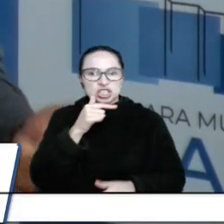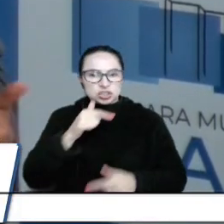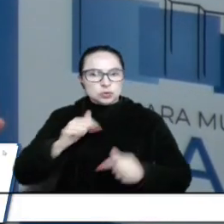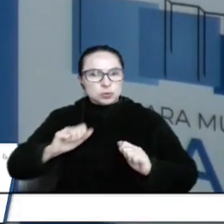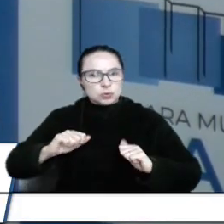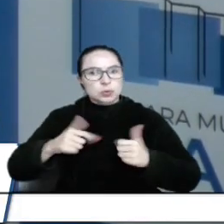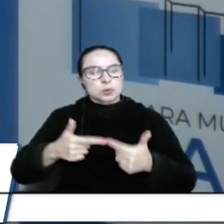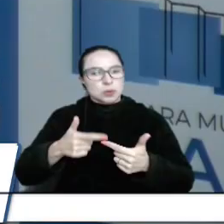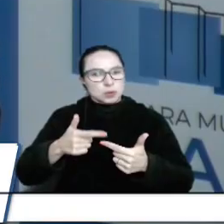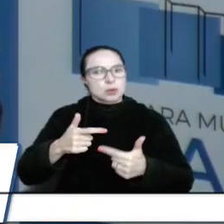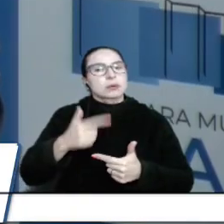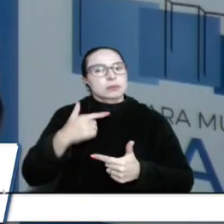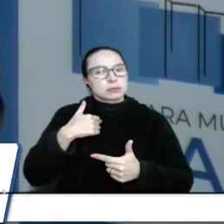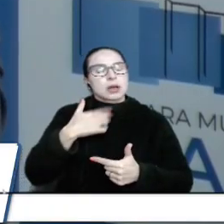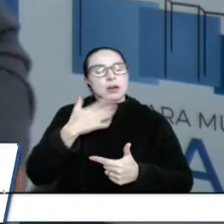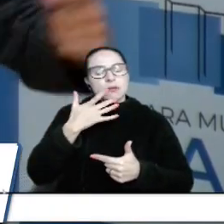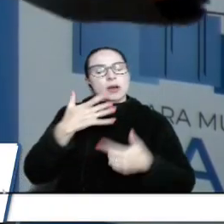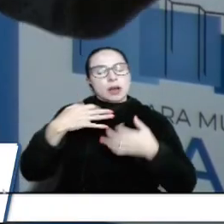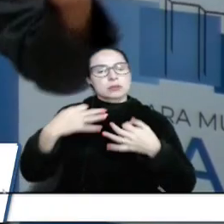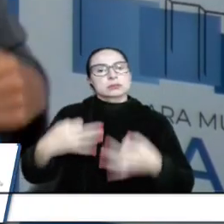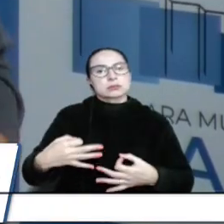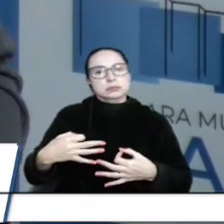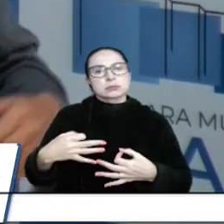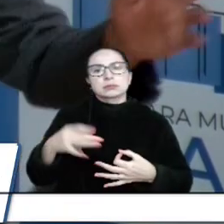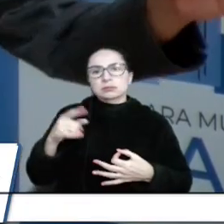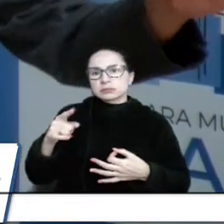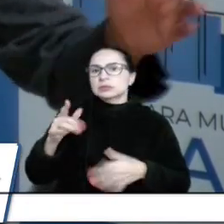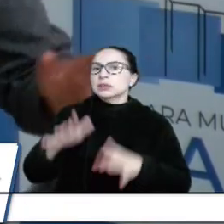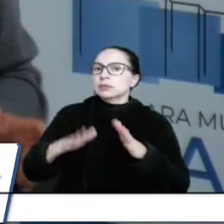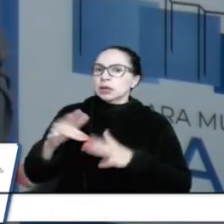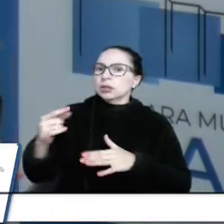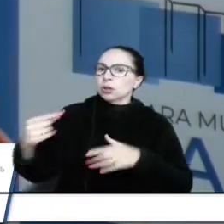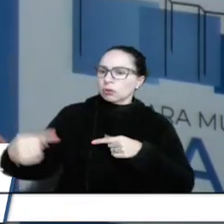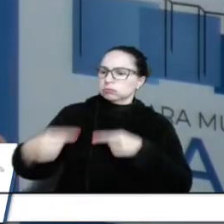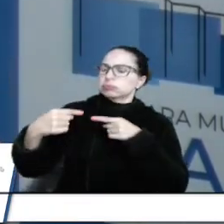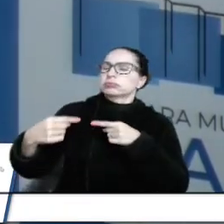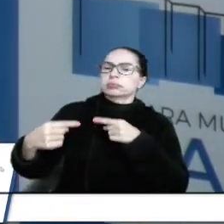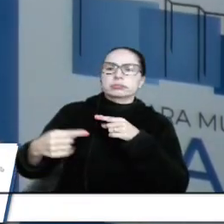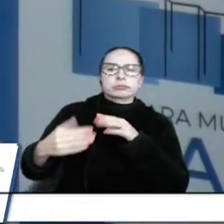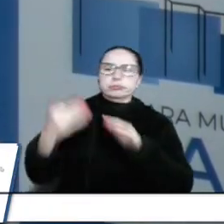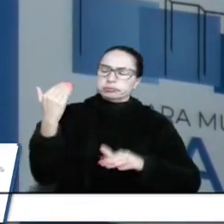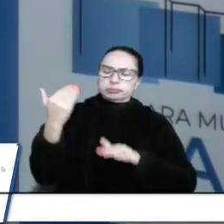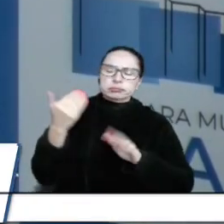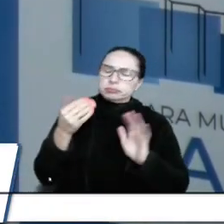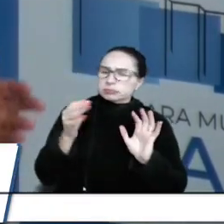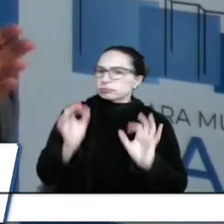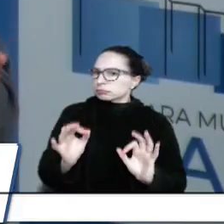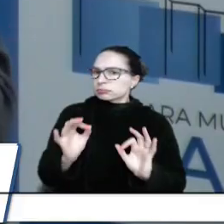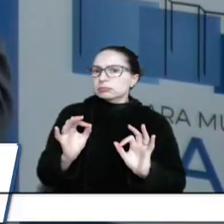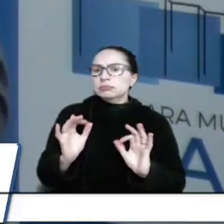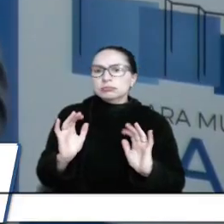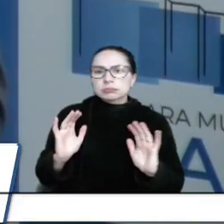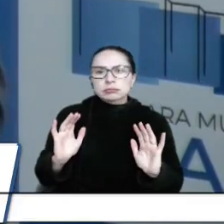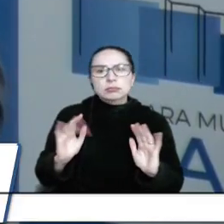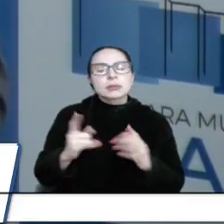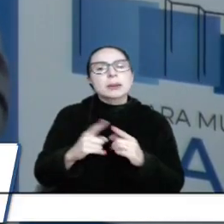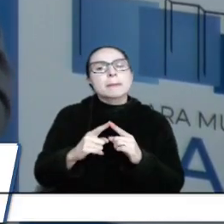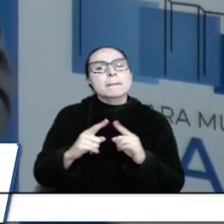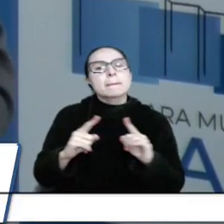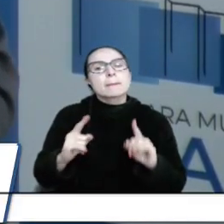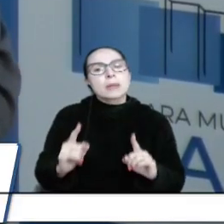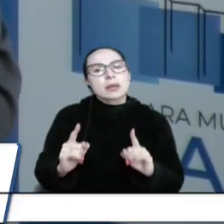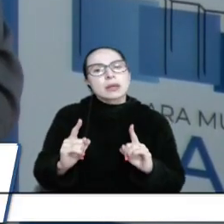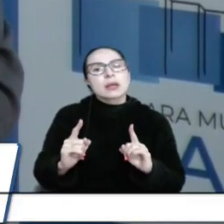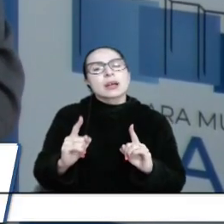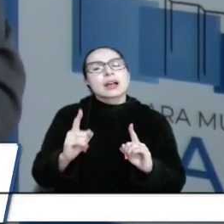isso eu tenho que ser justo com ele, e às vezes eu e ele a gente discorda de um monte de coisa, mas é que